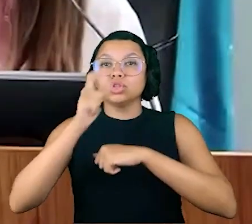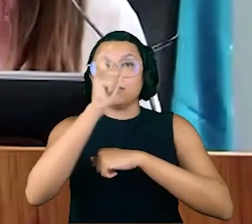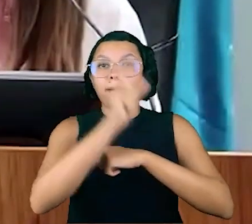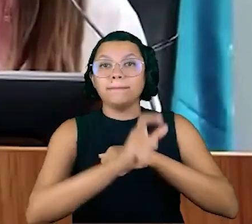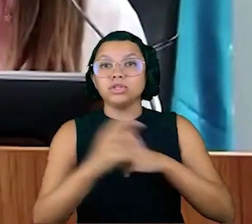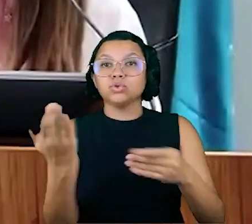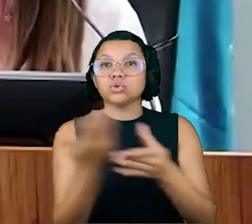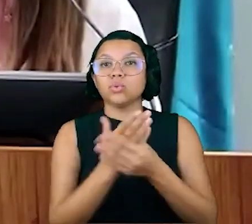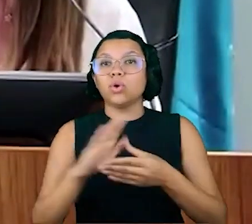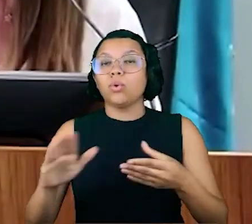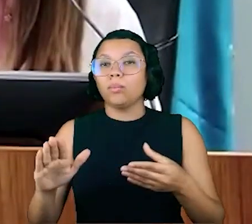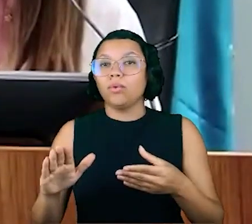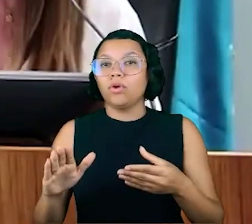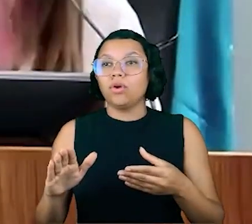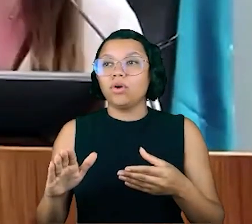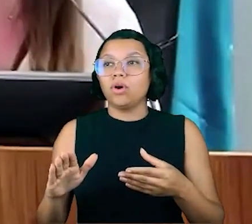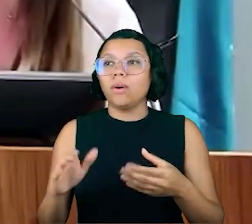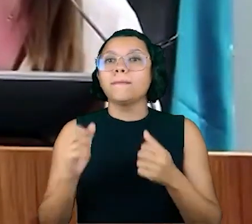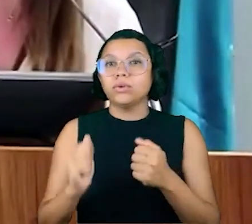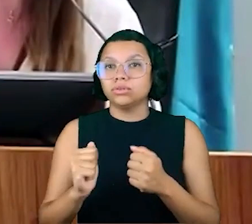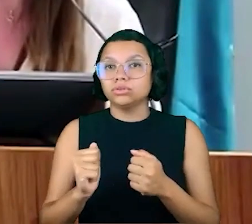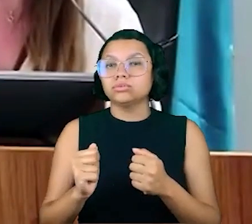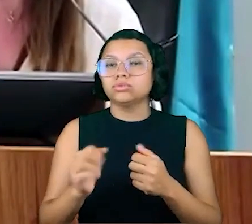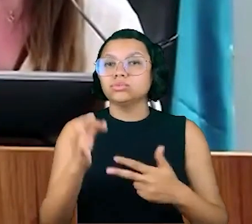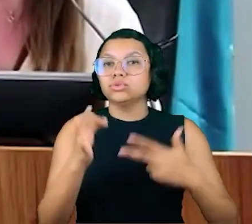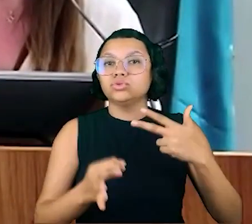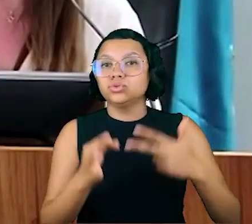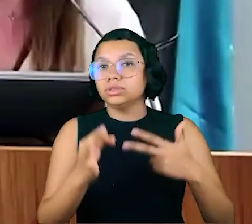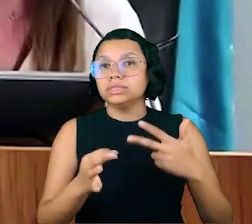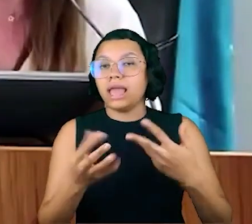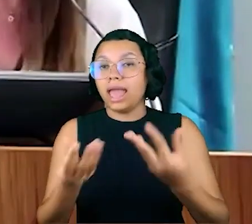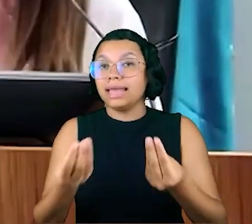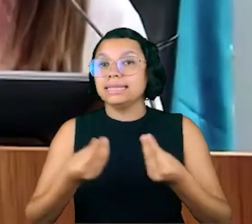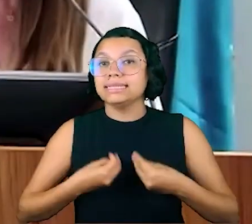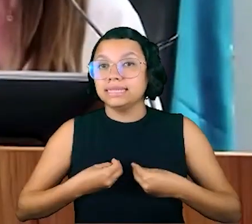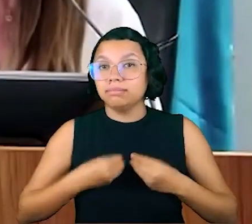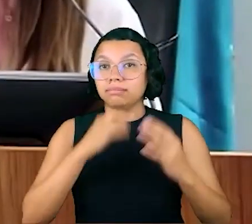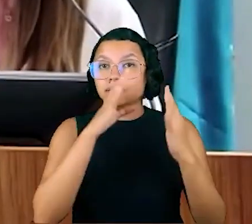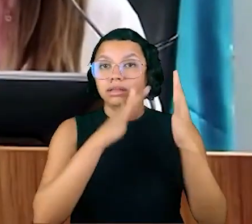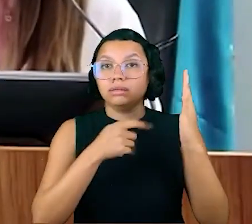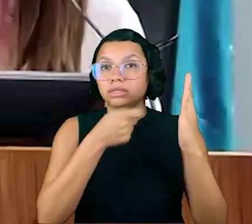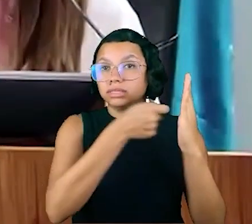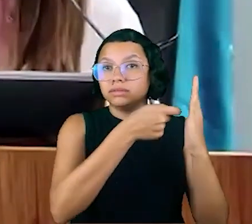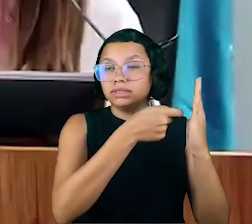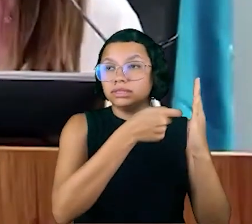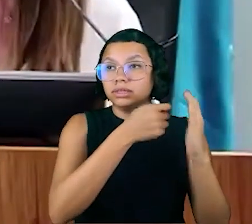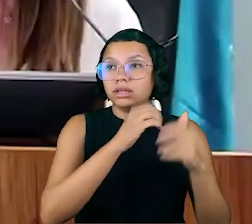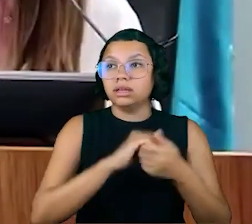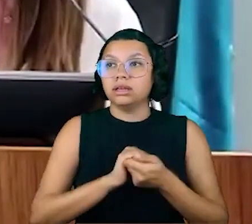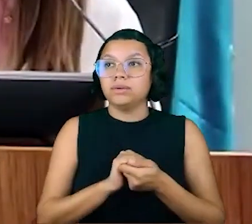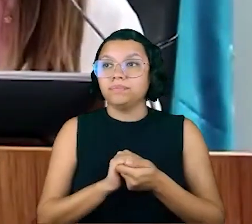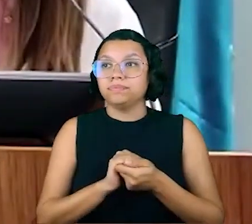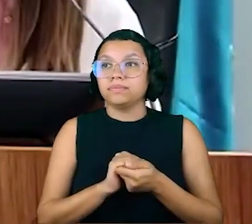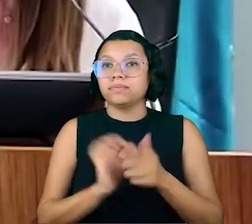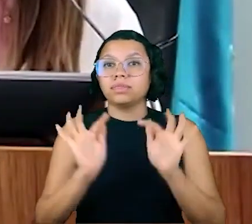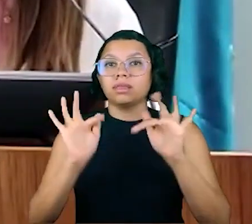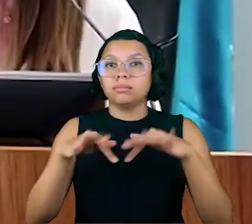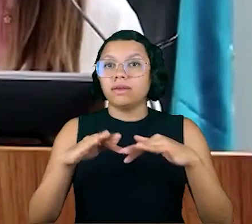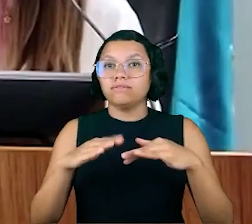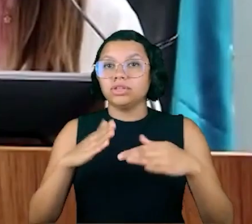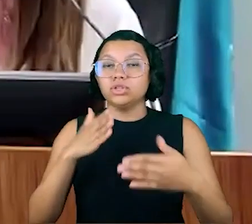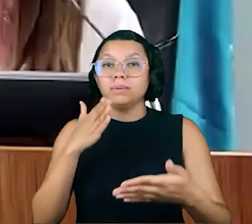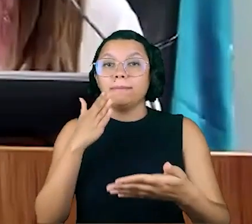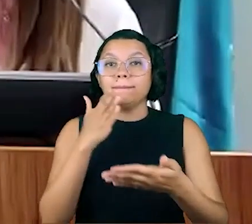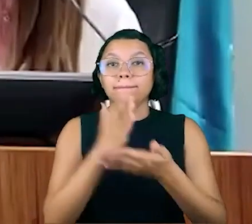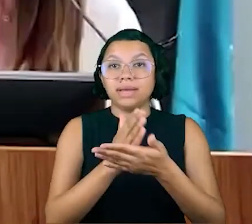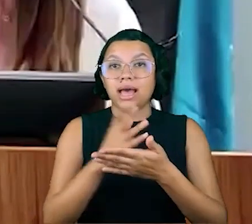citação, né, seria possível que o Poder Judiciário, recebendo a petição inicial para fins de